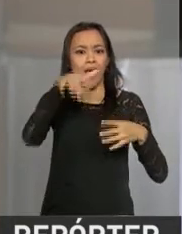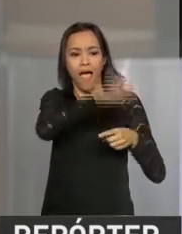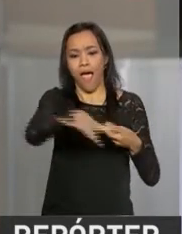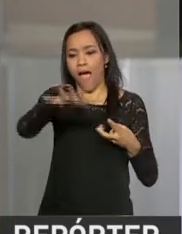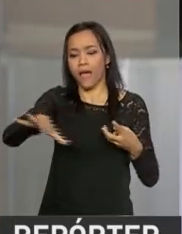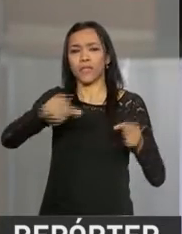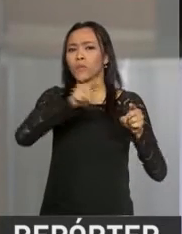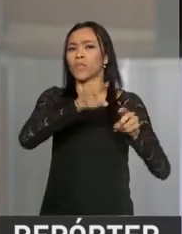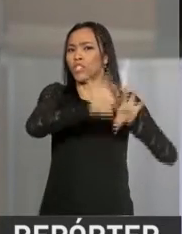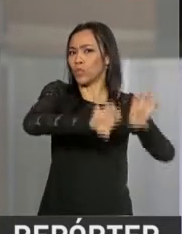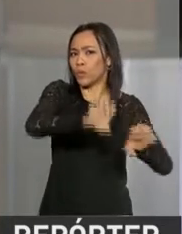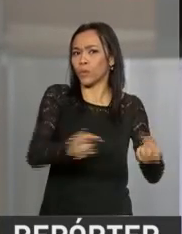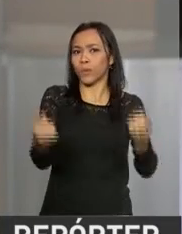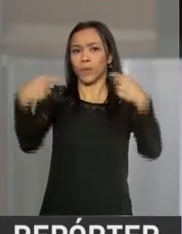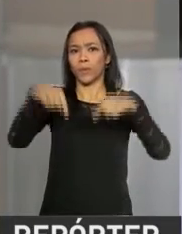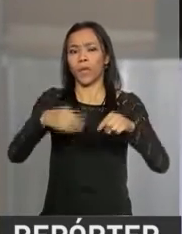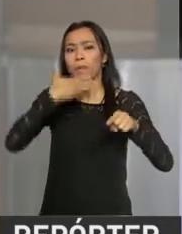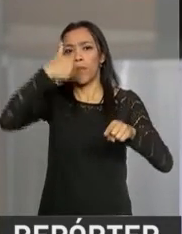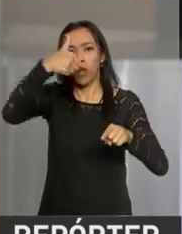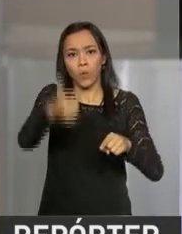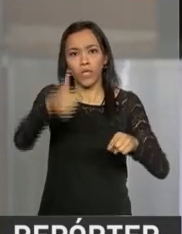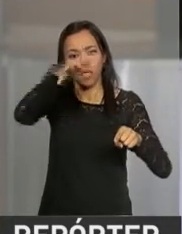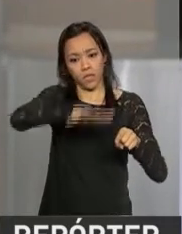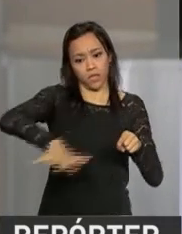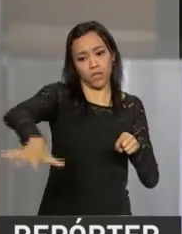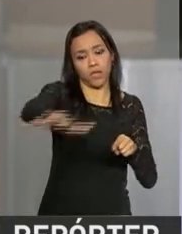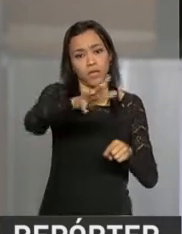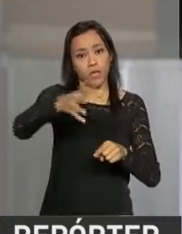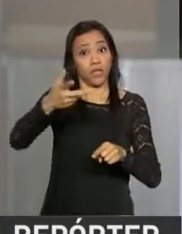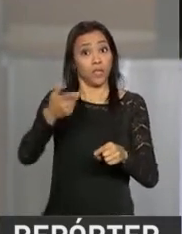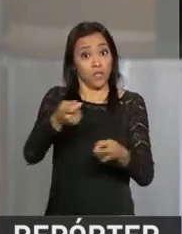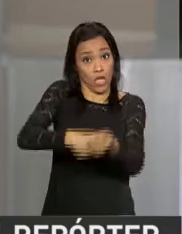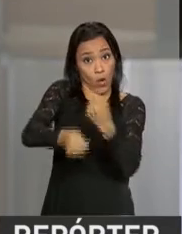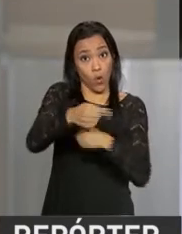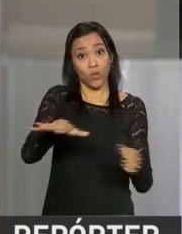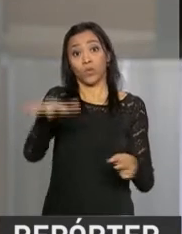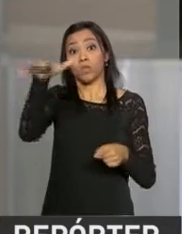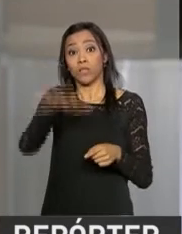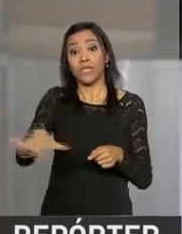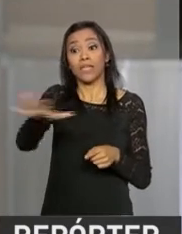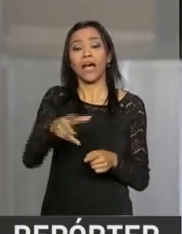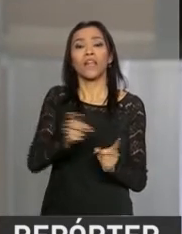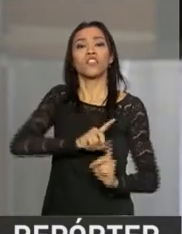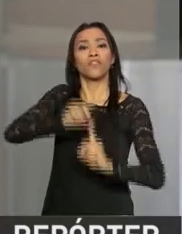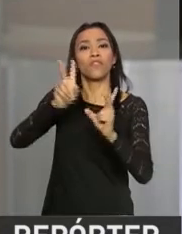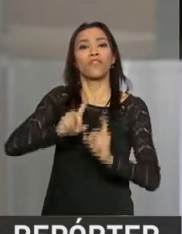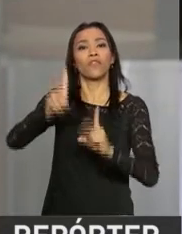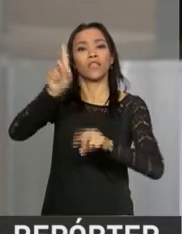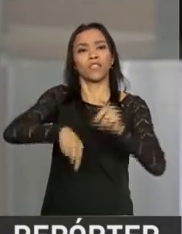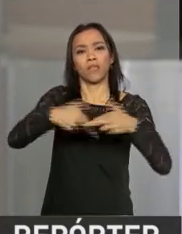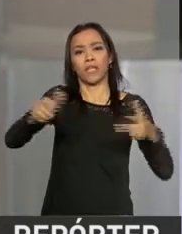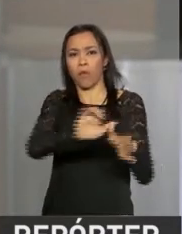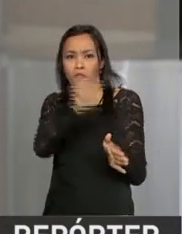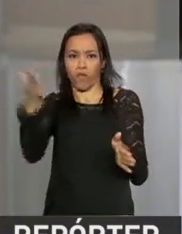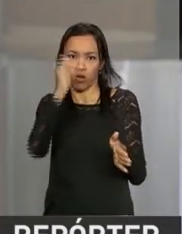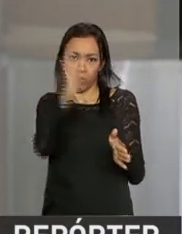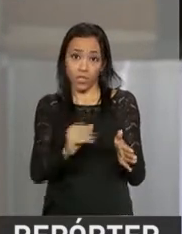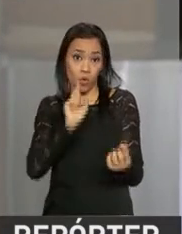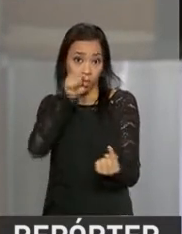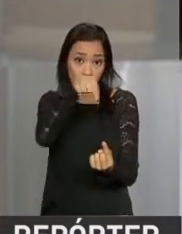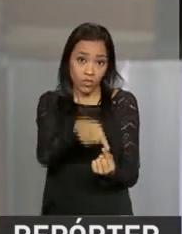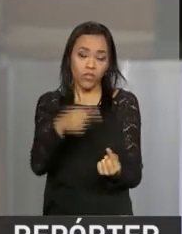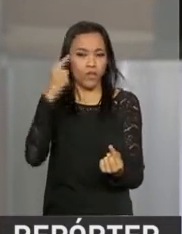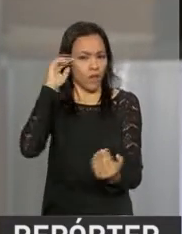são infraestrutura melhoria do ambiente de negócios e melhoria nas exportações a idéia é alcançar